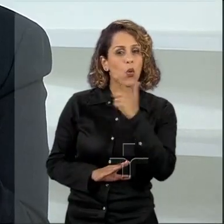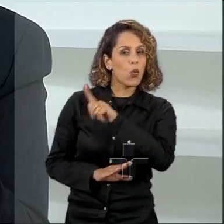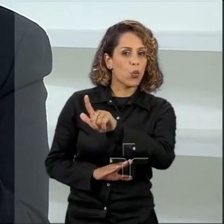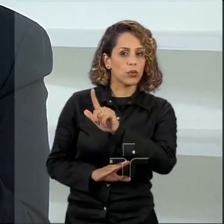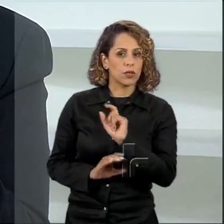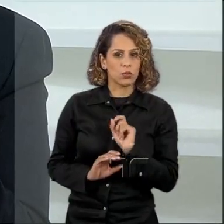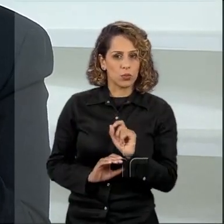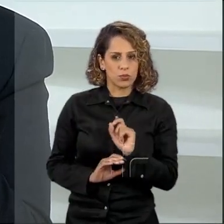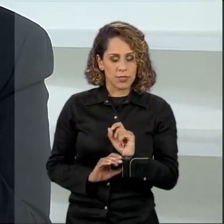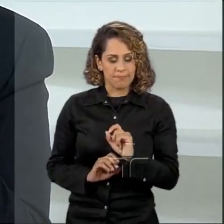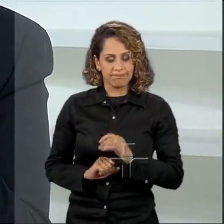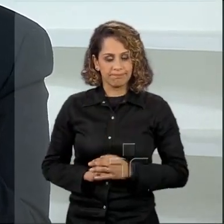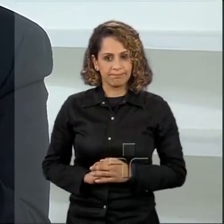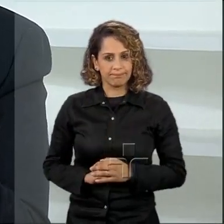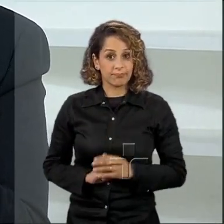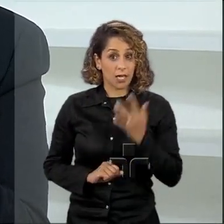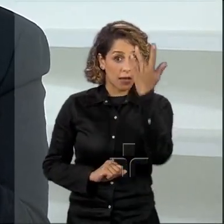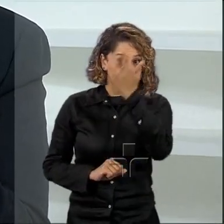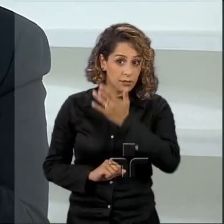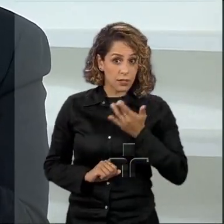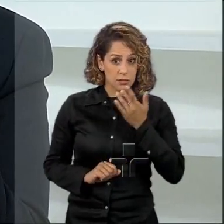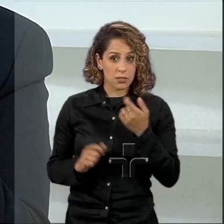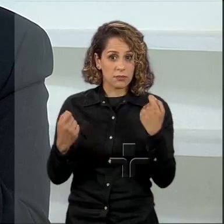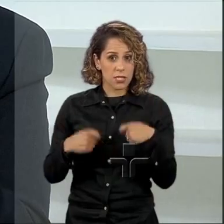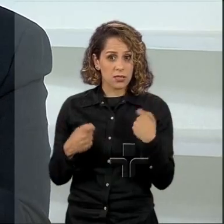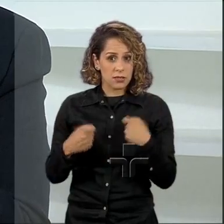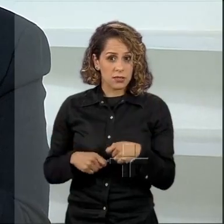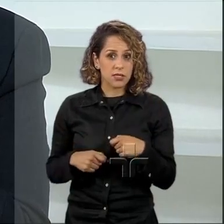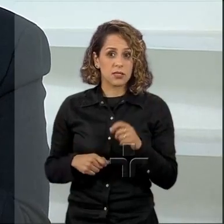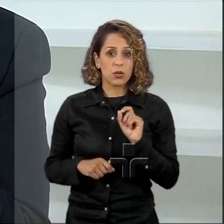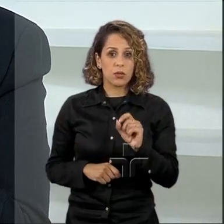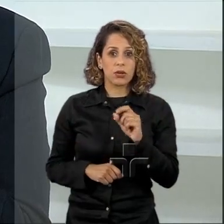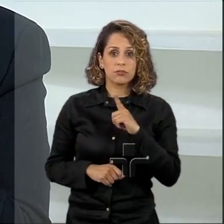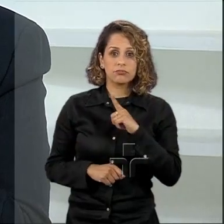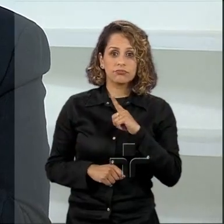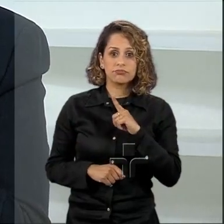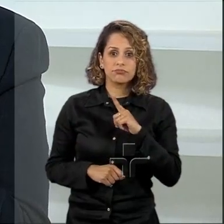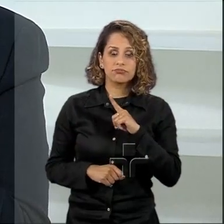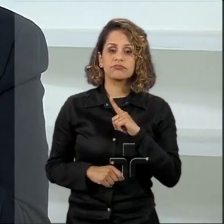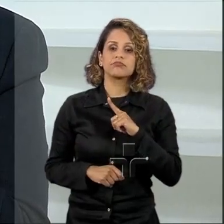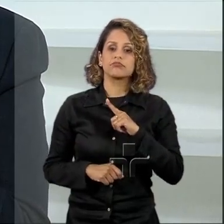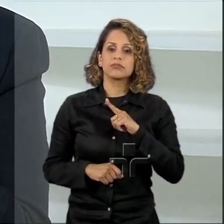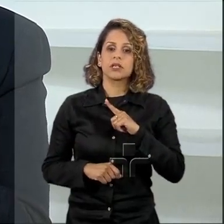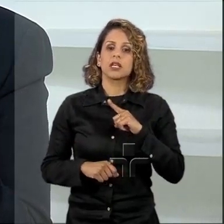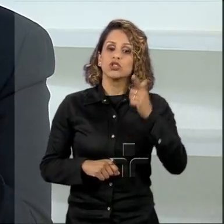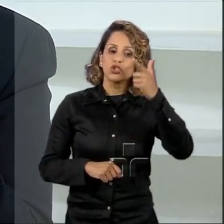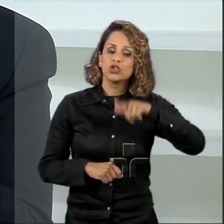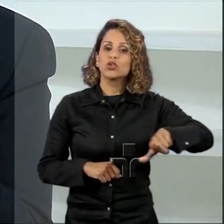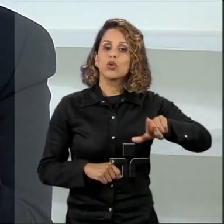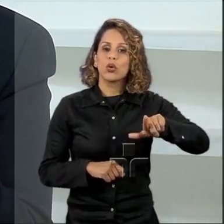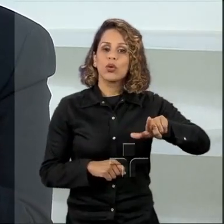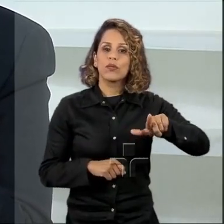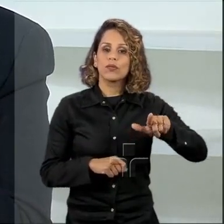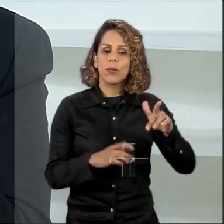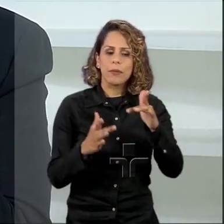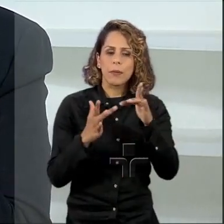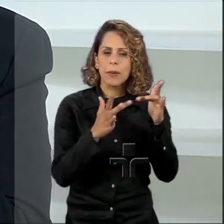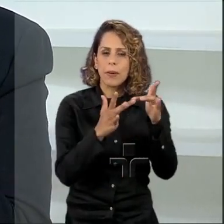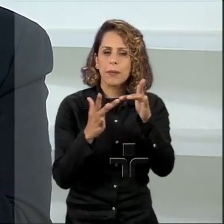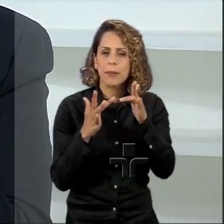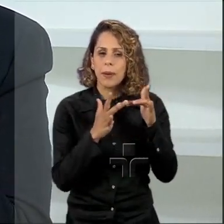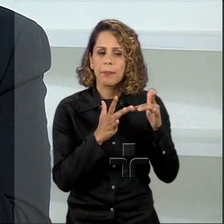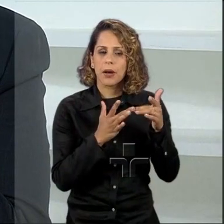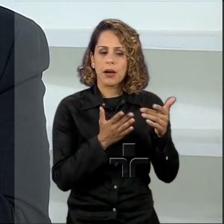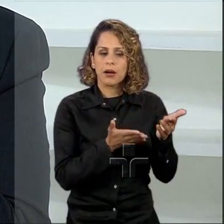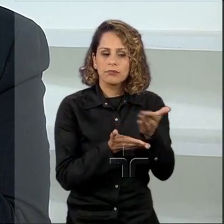O Haddad precisa refazer o seu Estado-Maior. Eu acho que é o Ciro, é o Jacques Wagner, são os